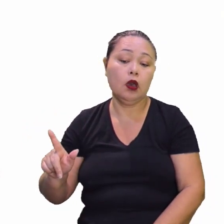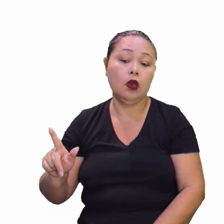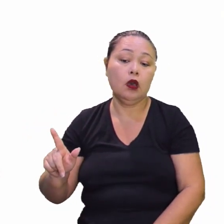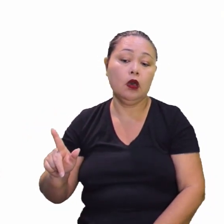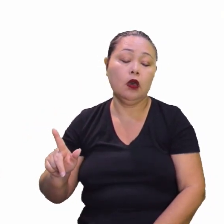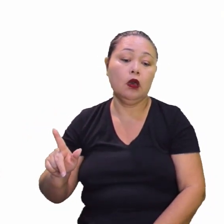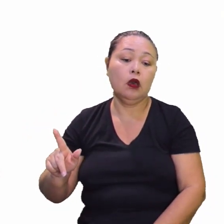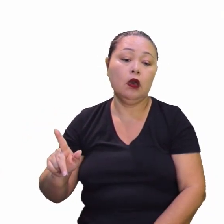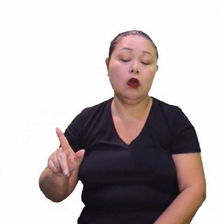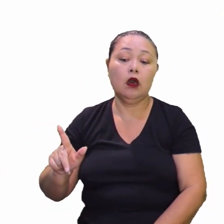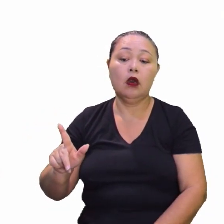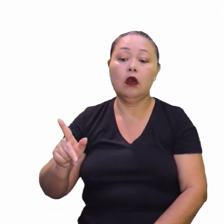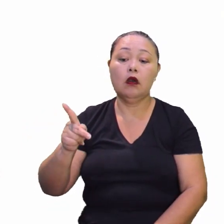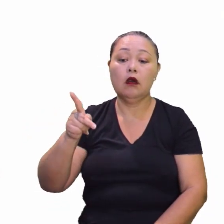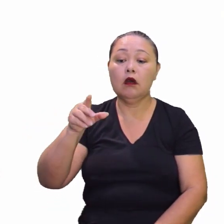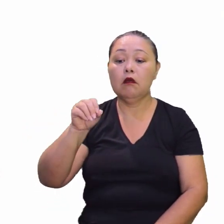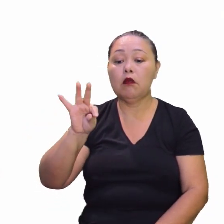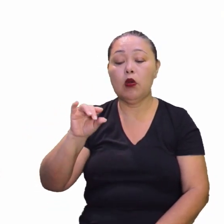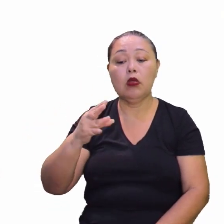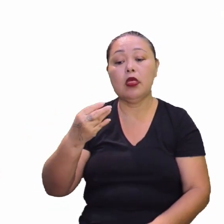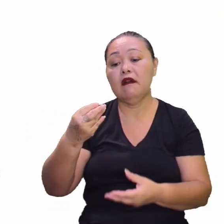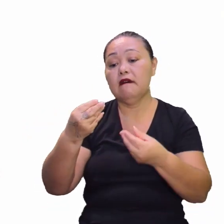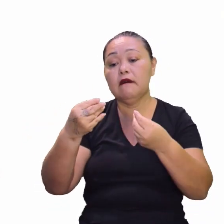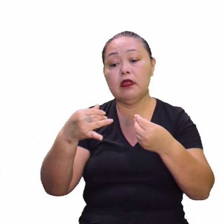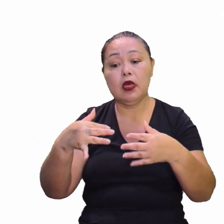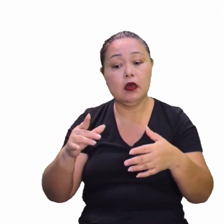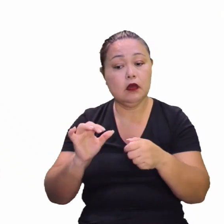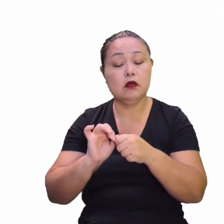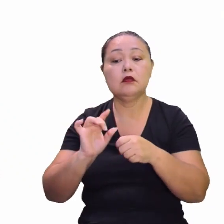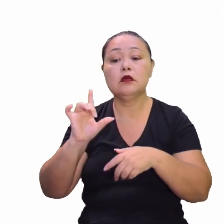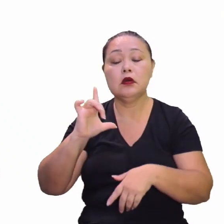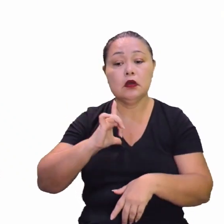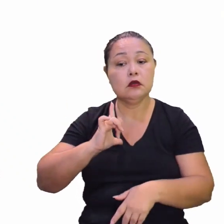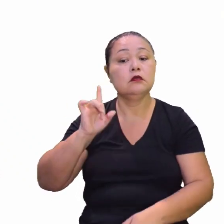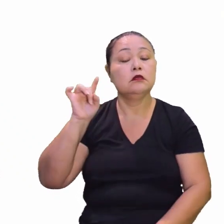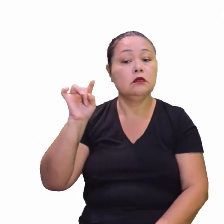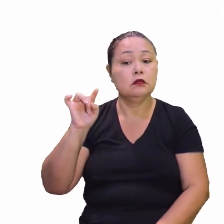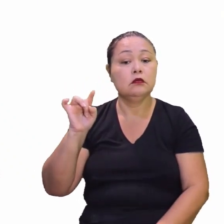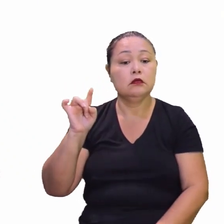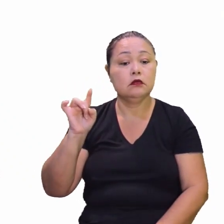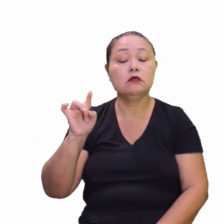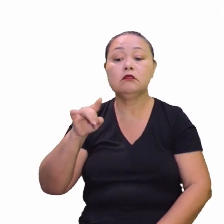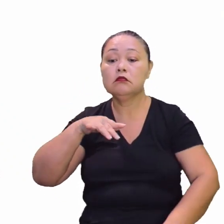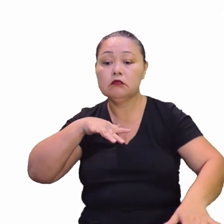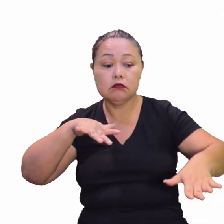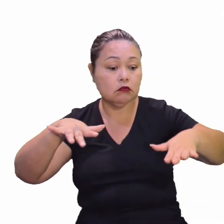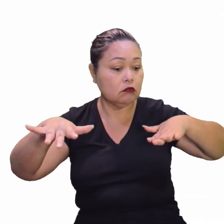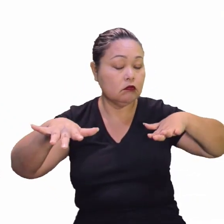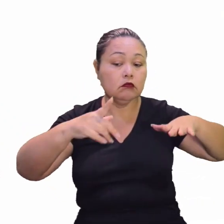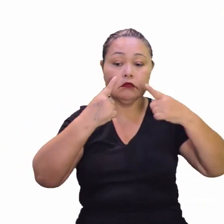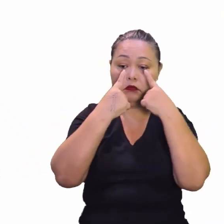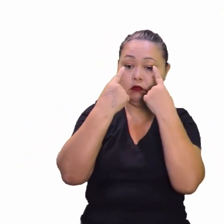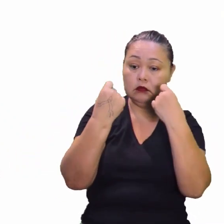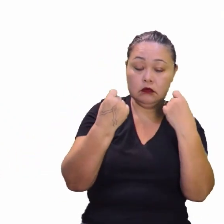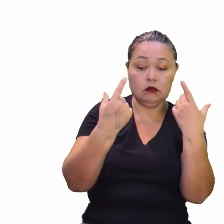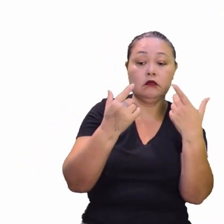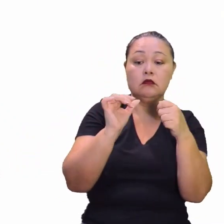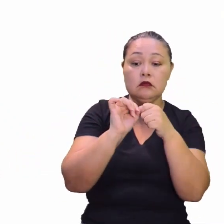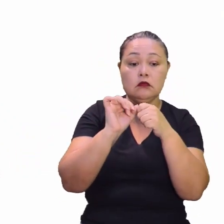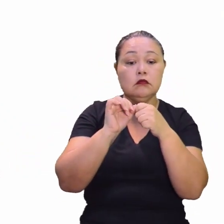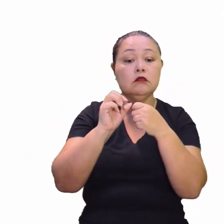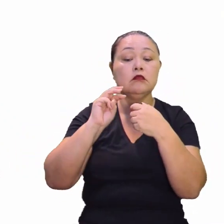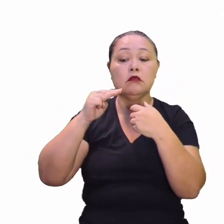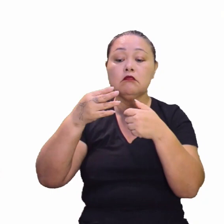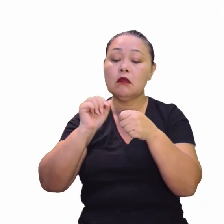um porto totalmente tão frágil, não. Ele tem uma determinada, um fluxo interessante diário,